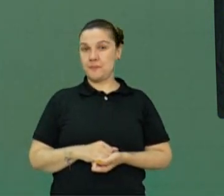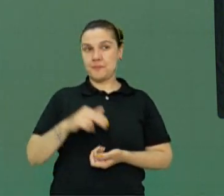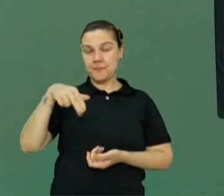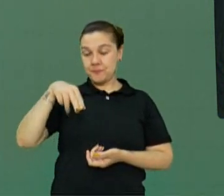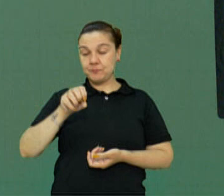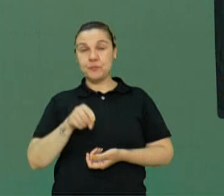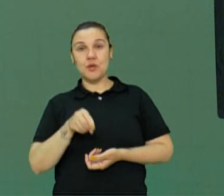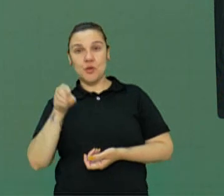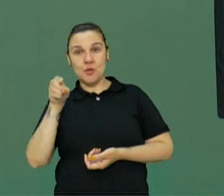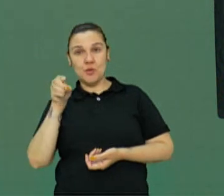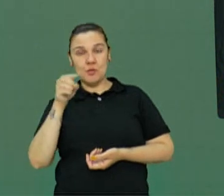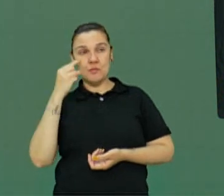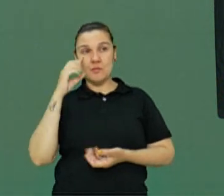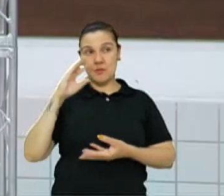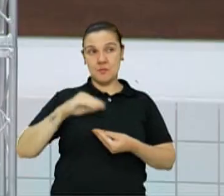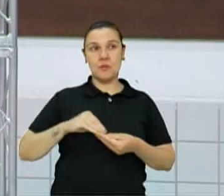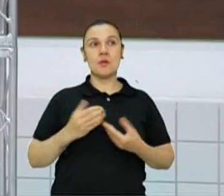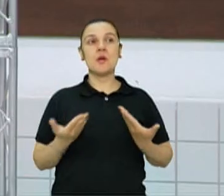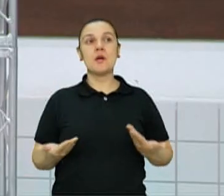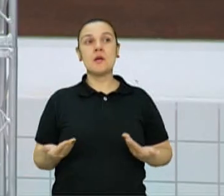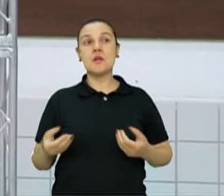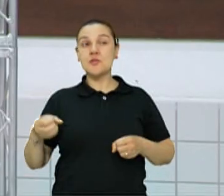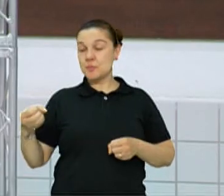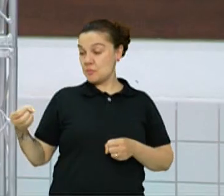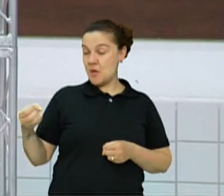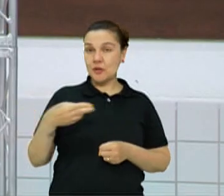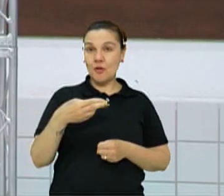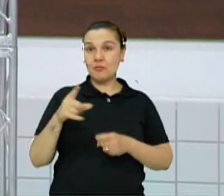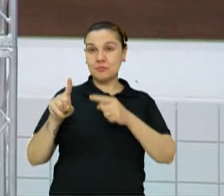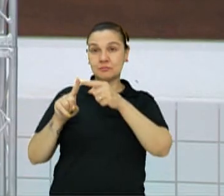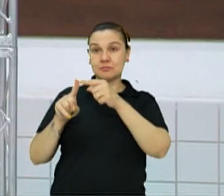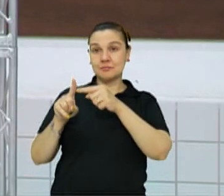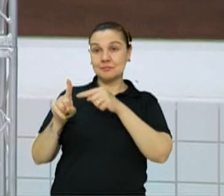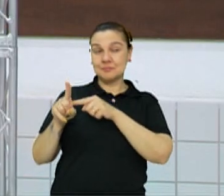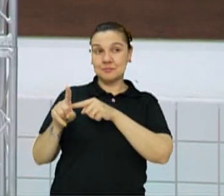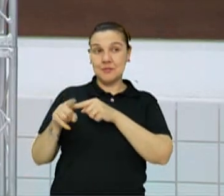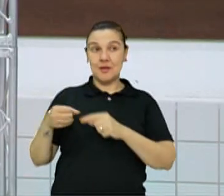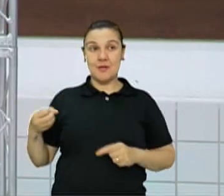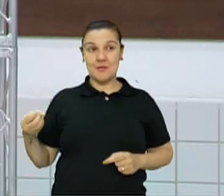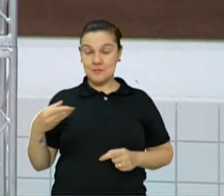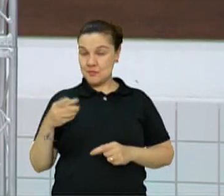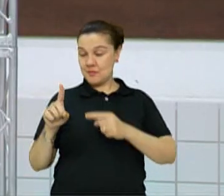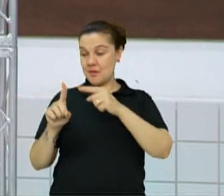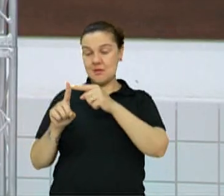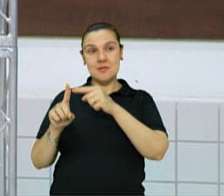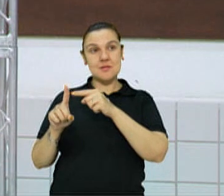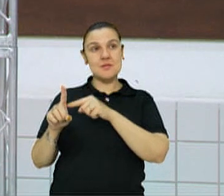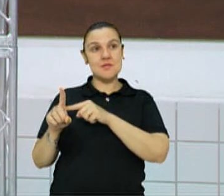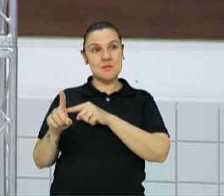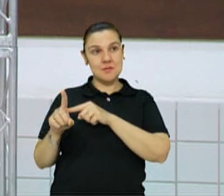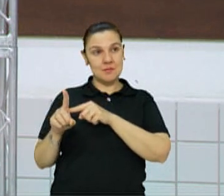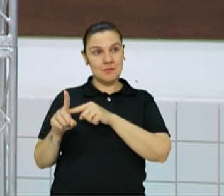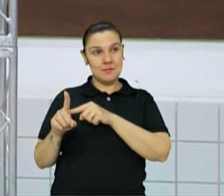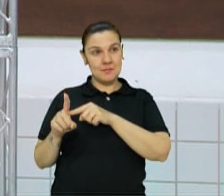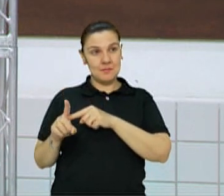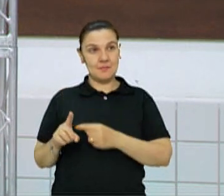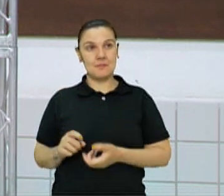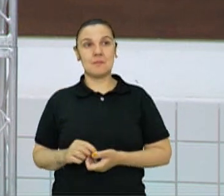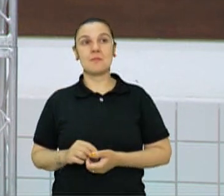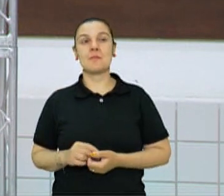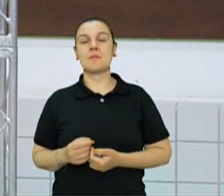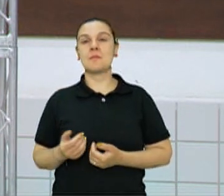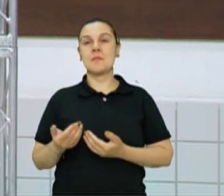O nó, vocês podem compreender como uma nova espécie. Uma nova espécie que